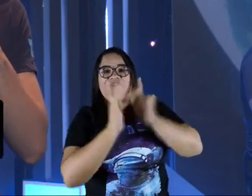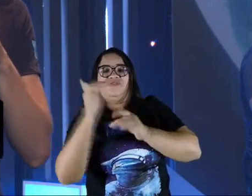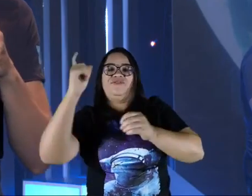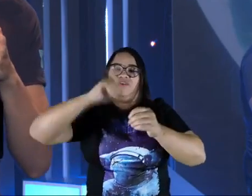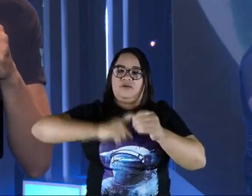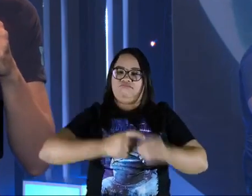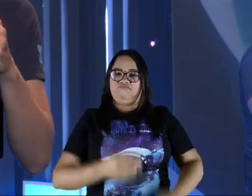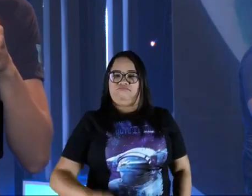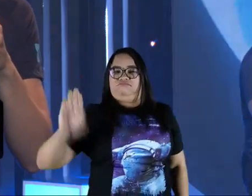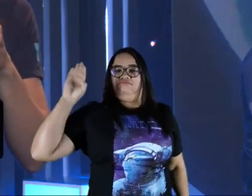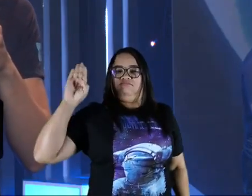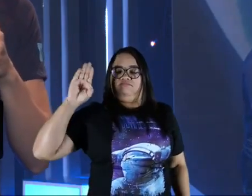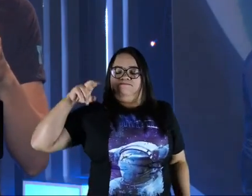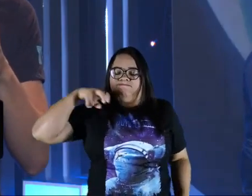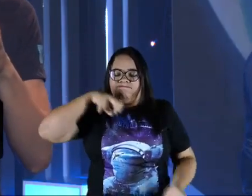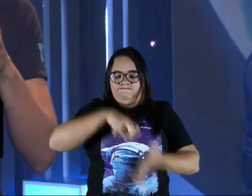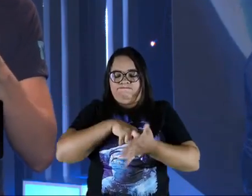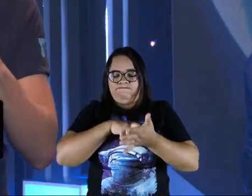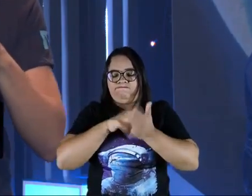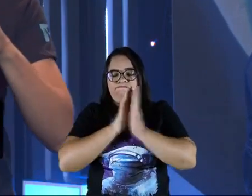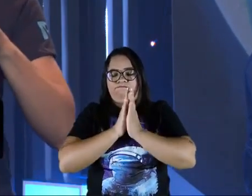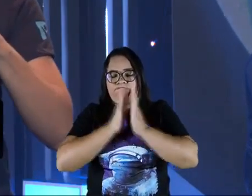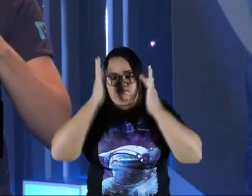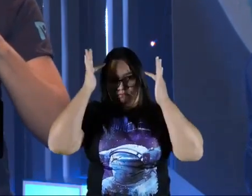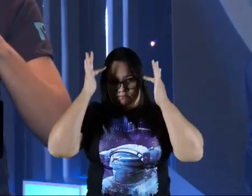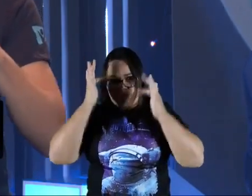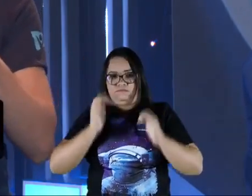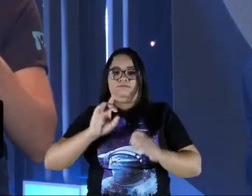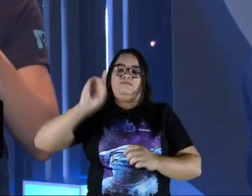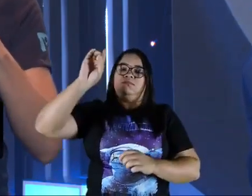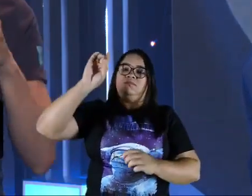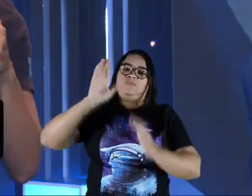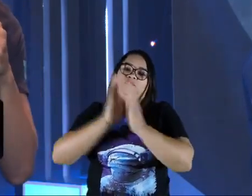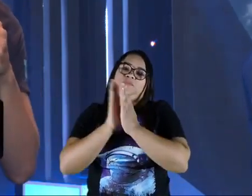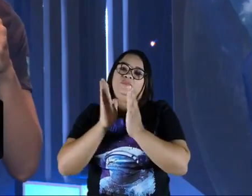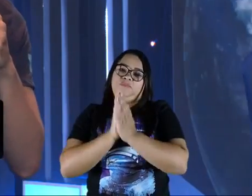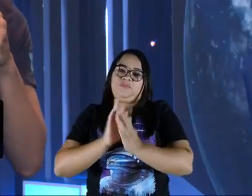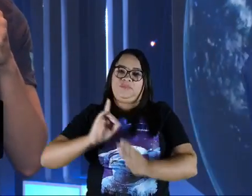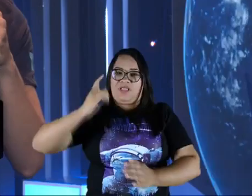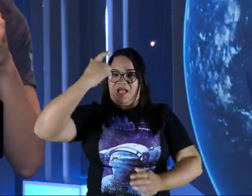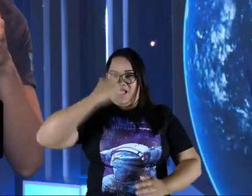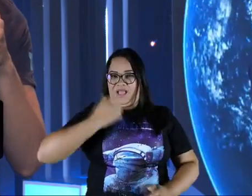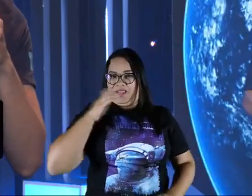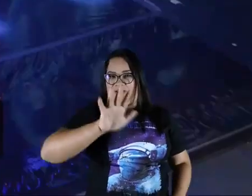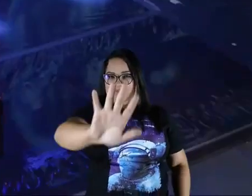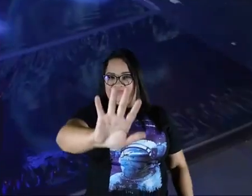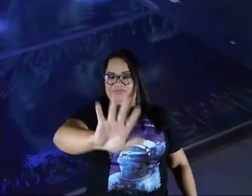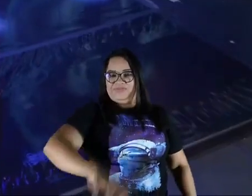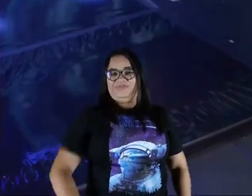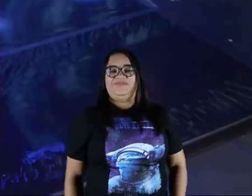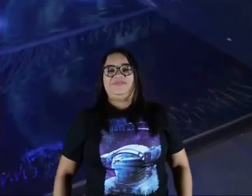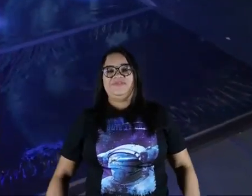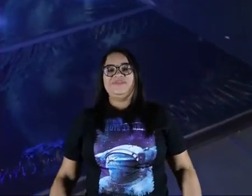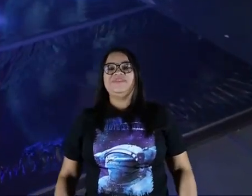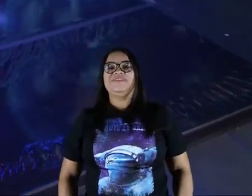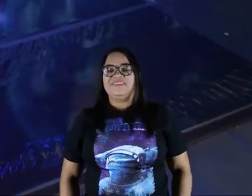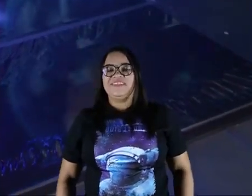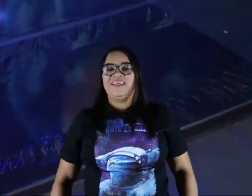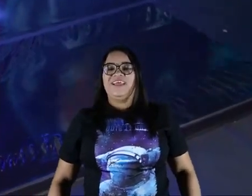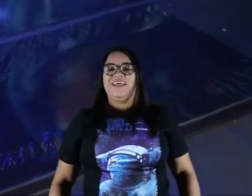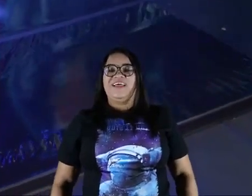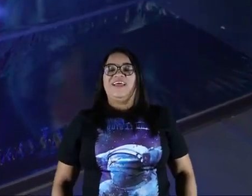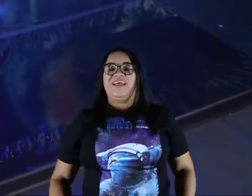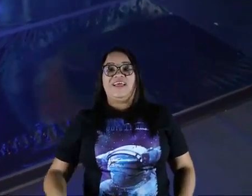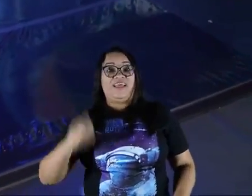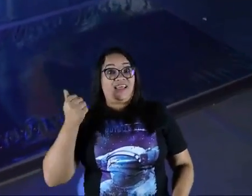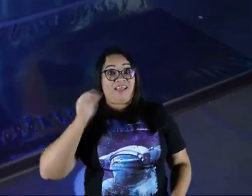mãos espalmadas e o joelho no chão, com fé em Deus e muita oração, Caleb, eu sou. Muito bom, muito bom. É isso, gente.